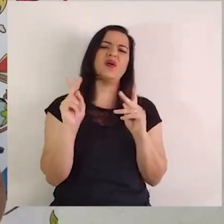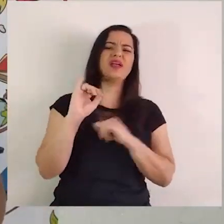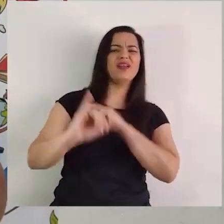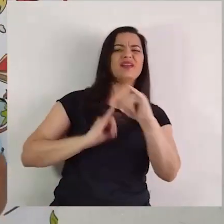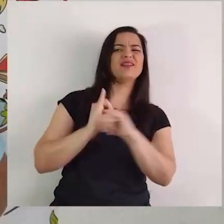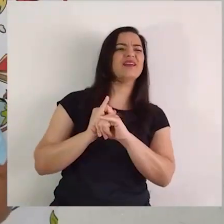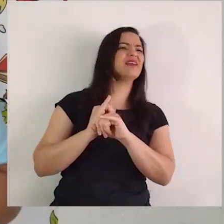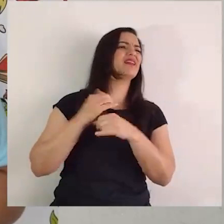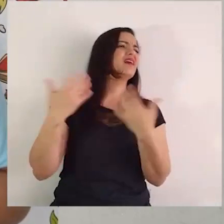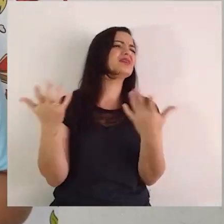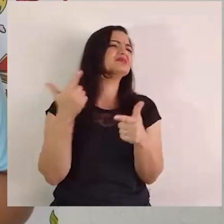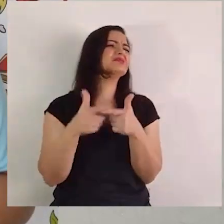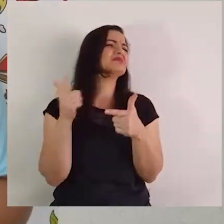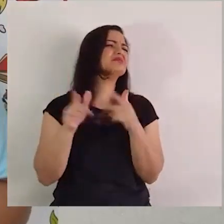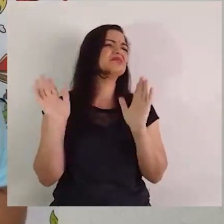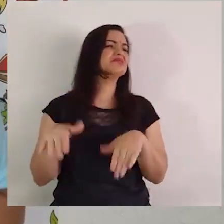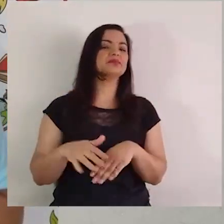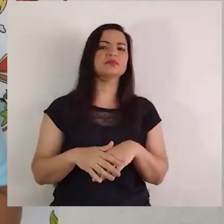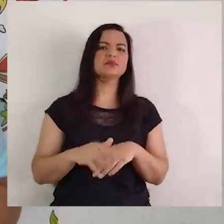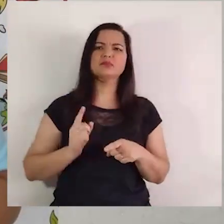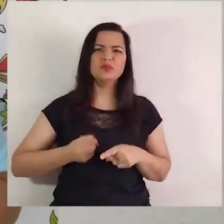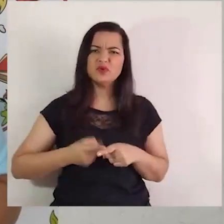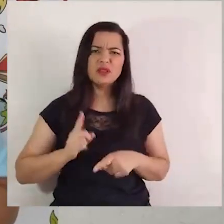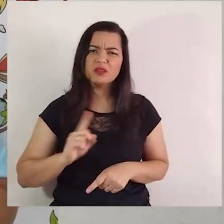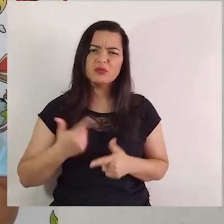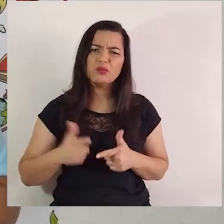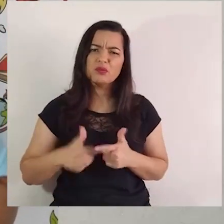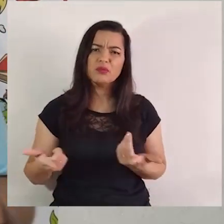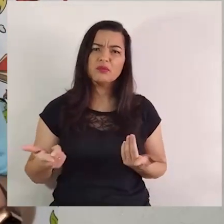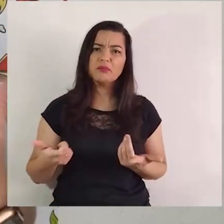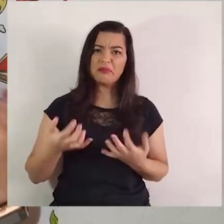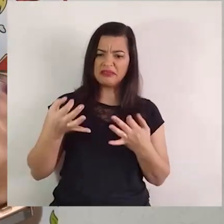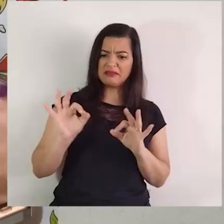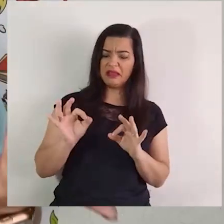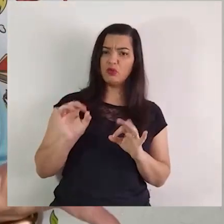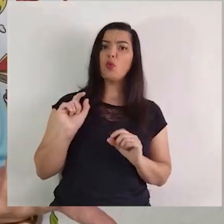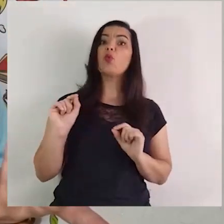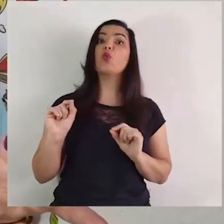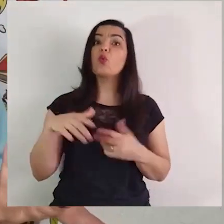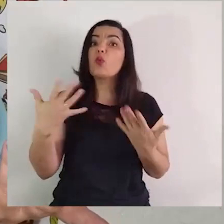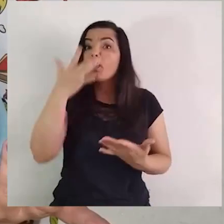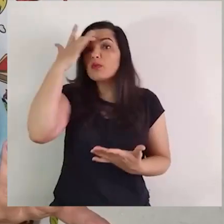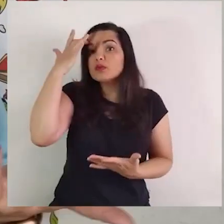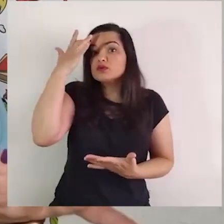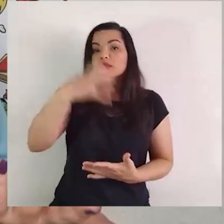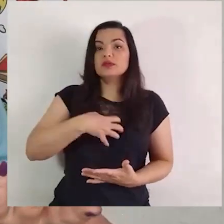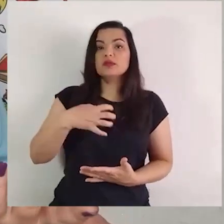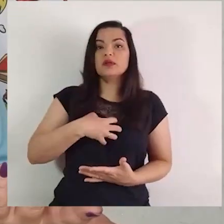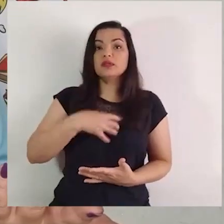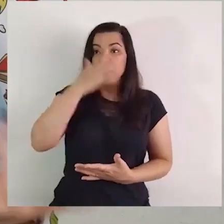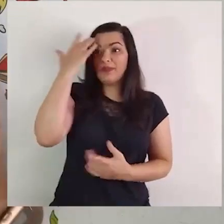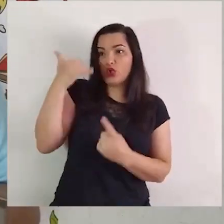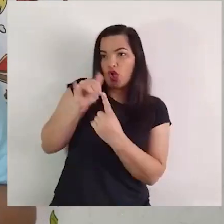ambiente digital, tá tudo certo. Tá tudo certo para quem? Para quem provocou o